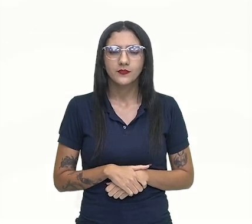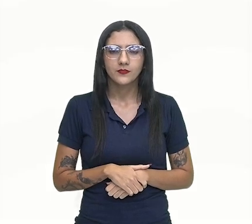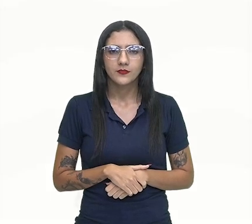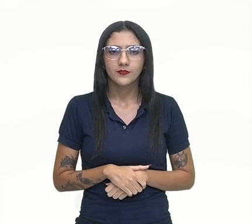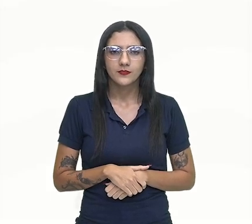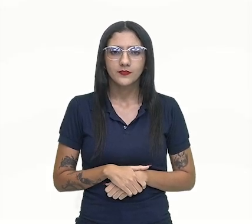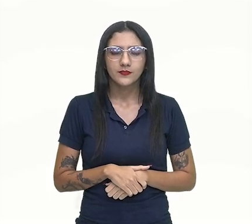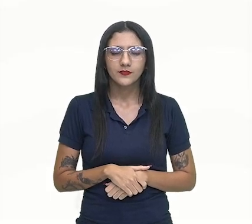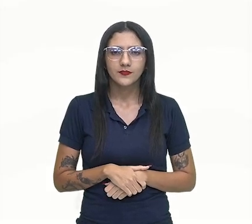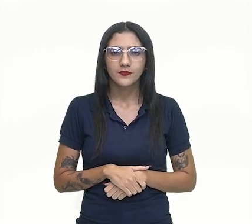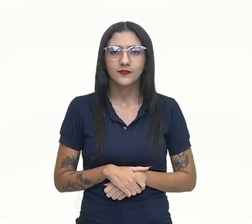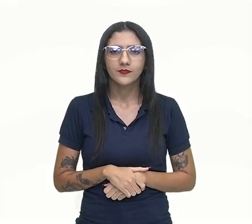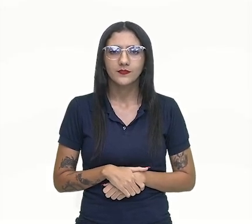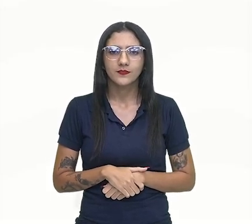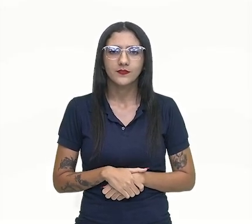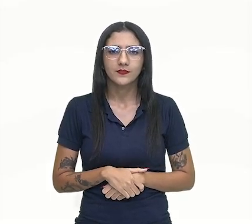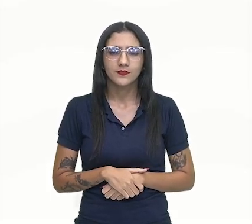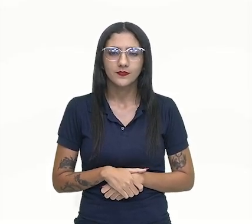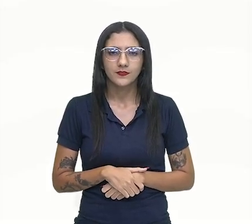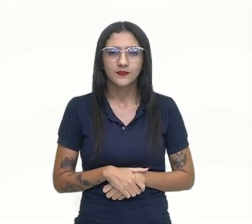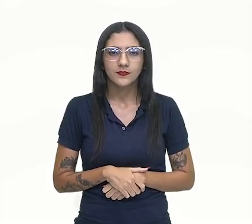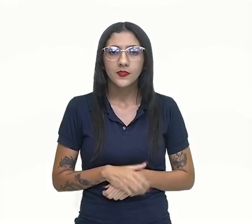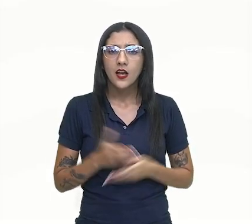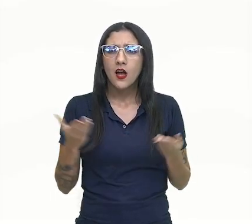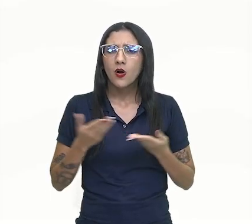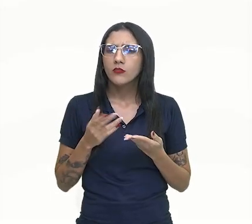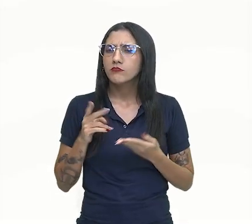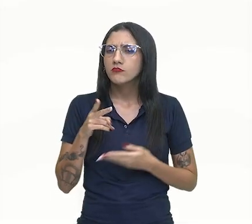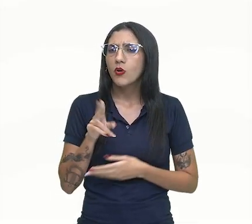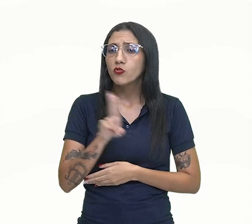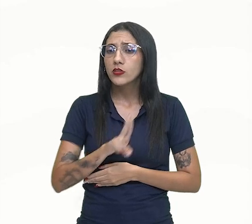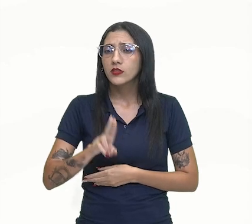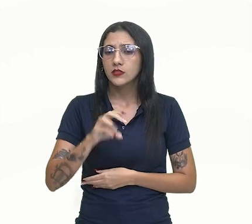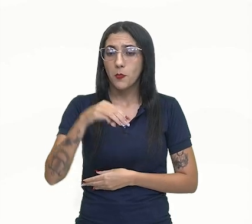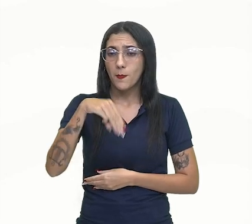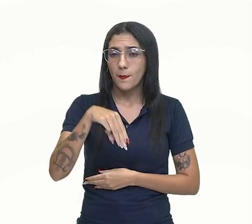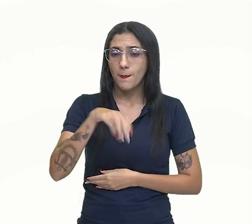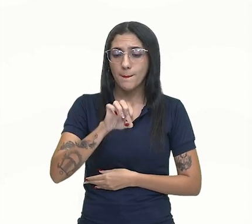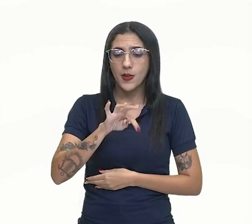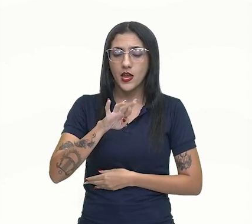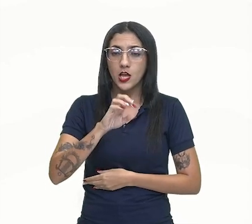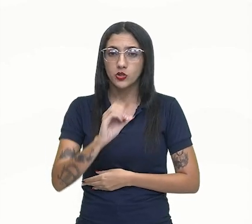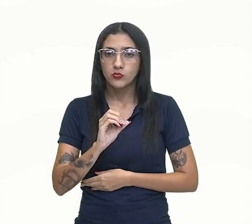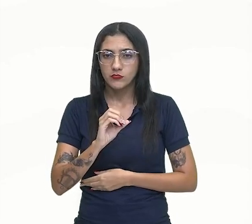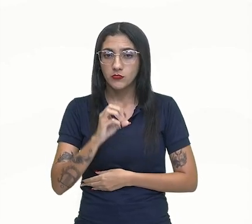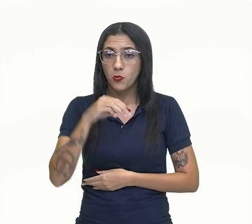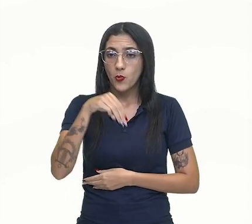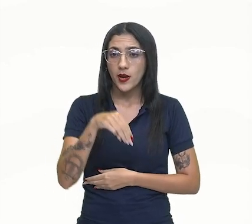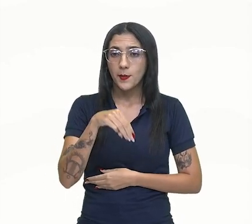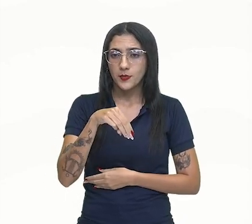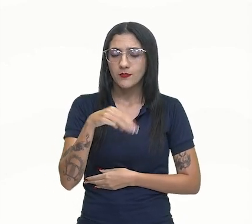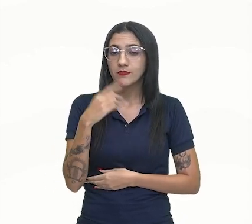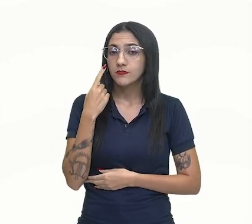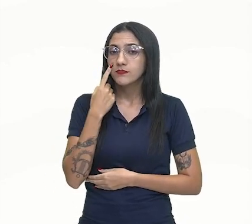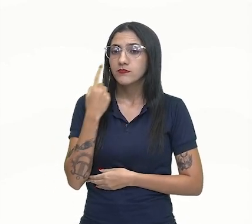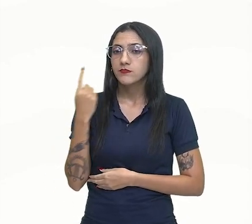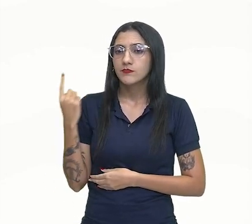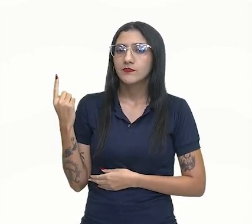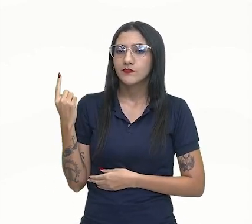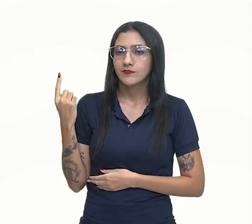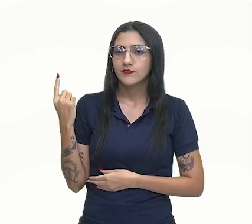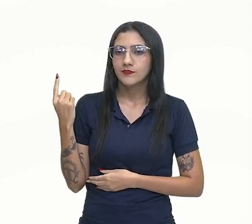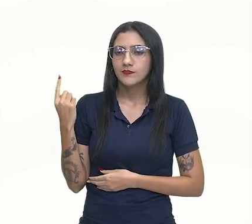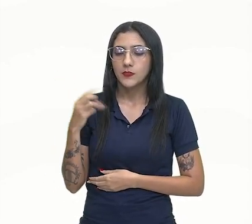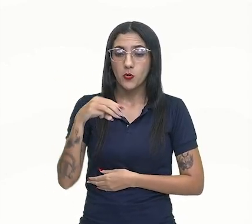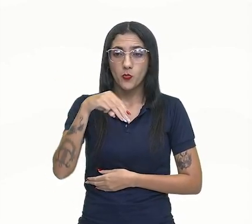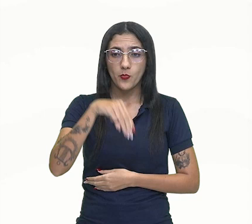Ficando aqui no metro mesmo, veja, eu tenho a unidade de medida aqui,